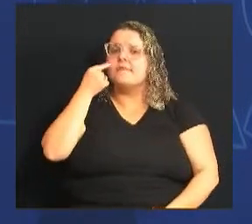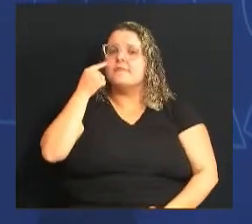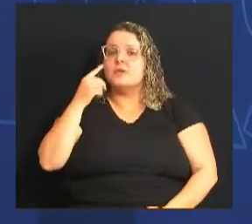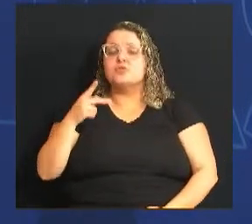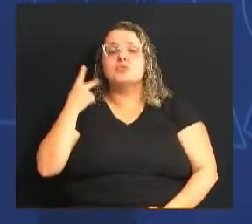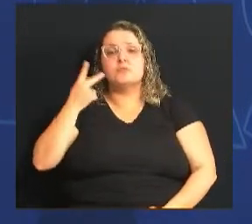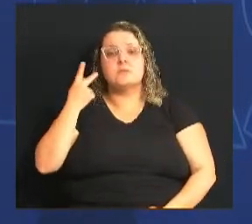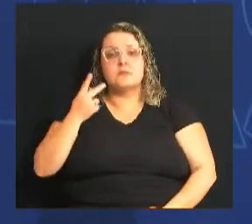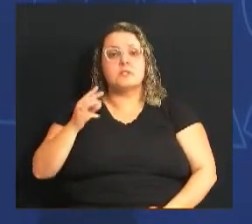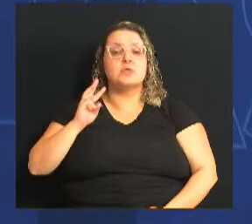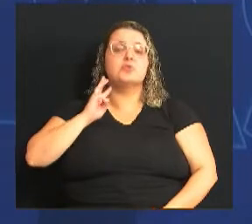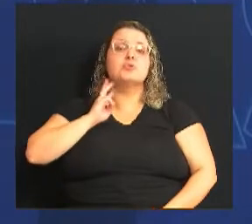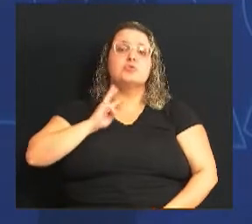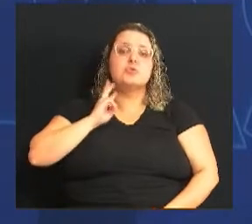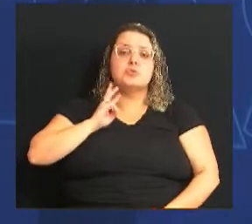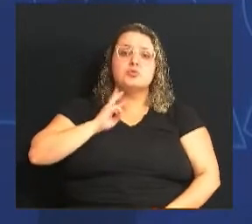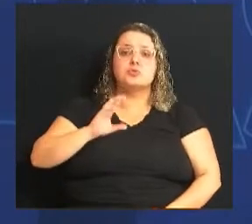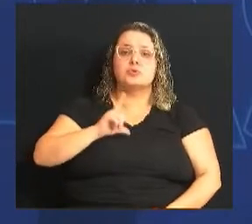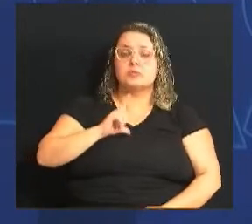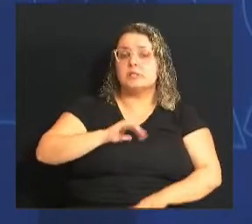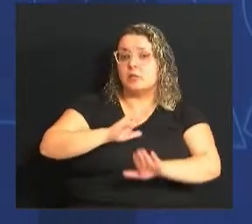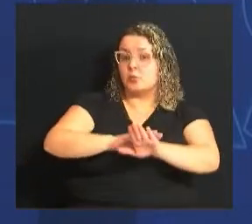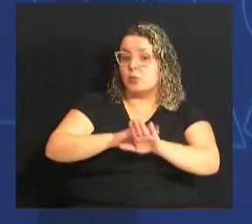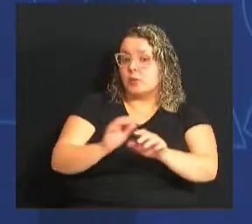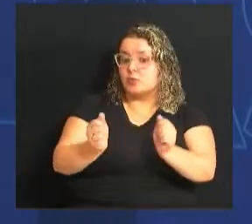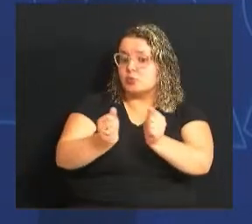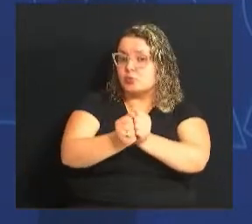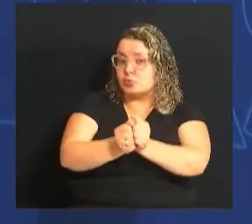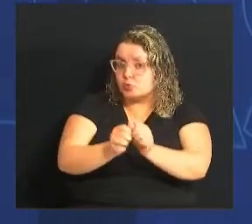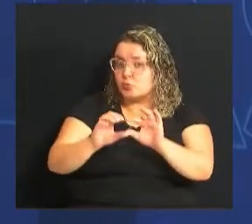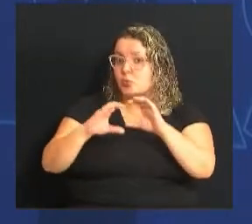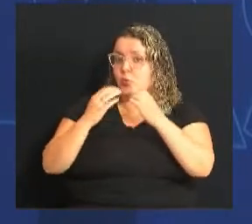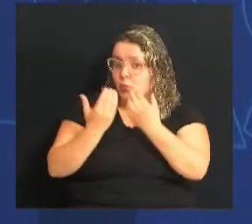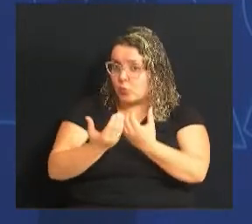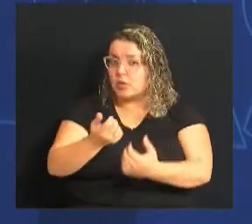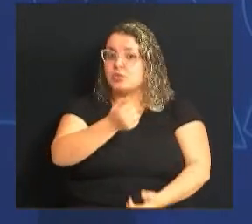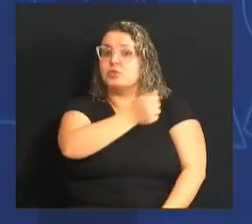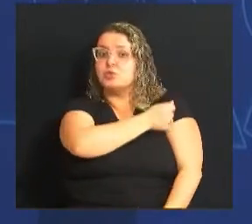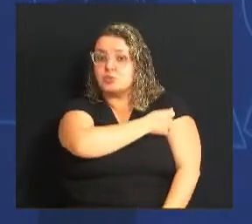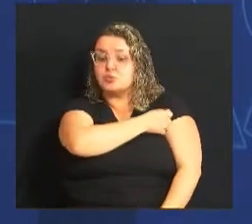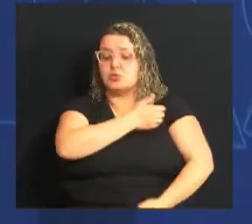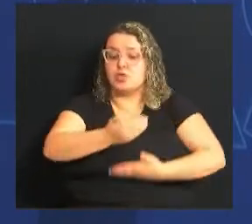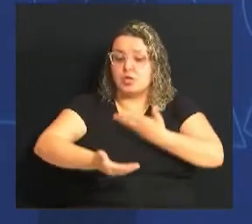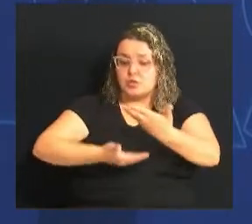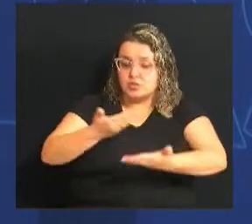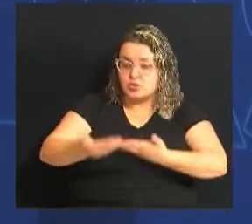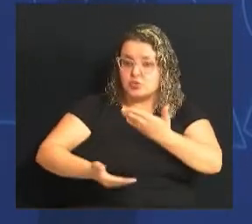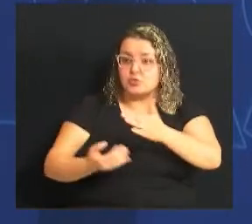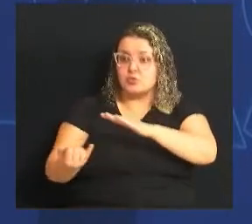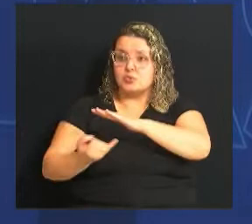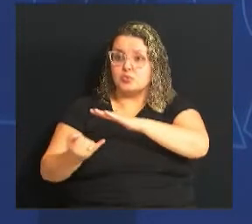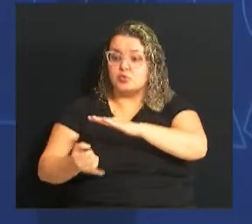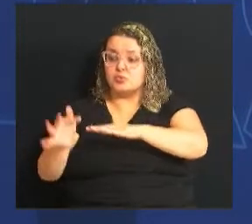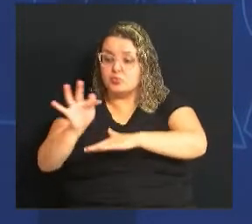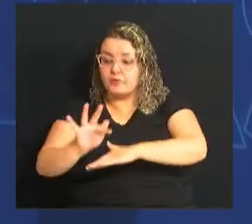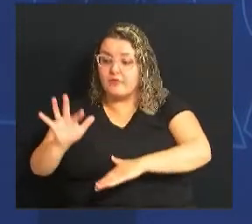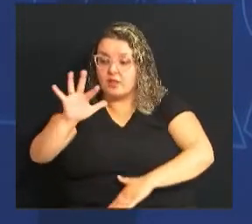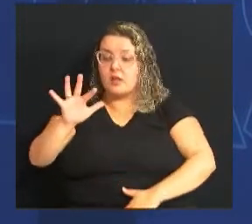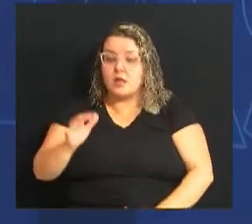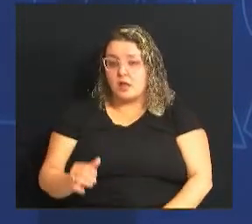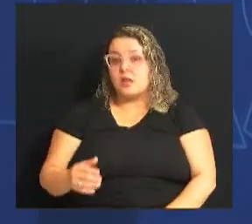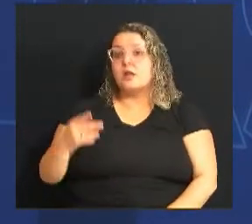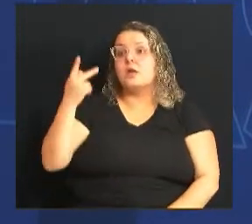Cecílio Santos tem atuado junto com a comunidade de alunos e servidores do Instituto Federal de São Paulo,